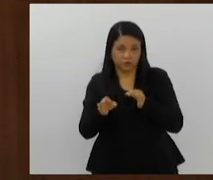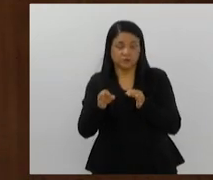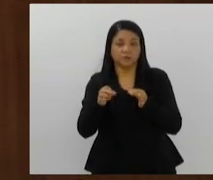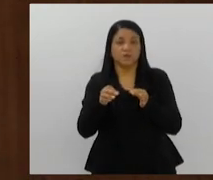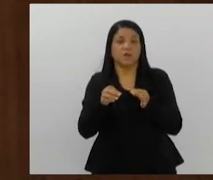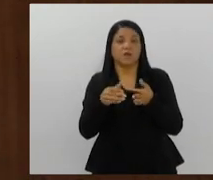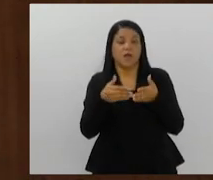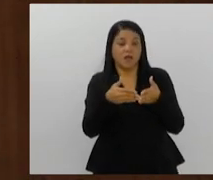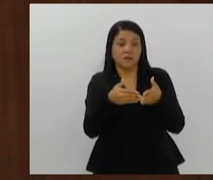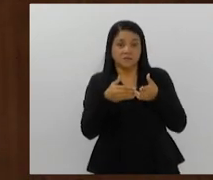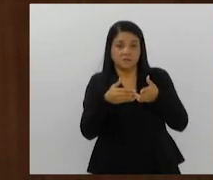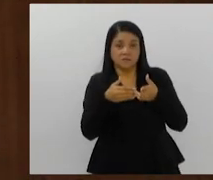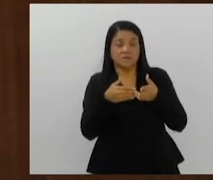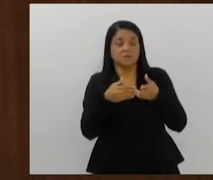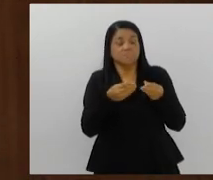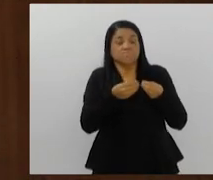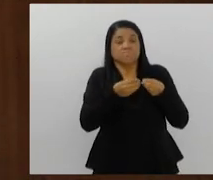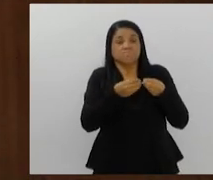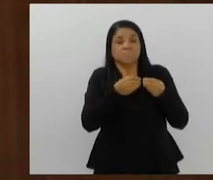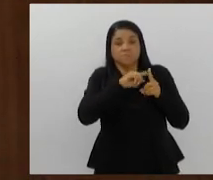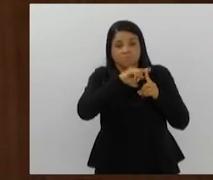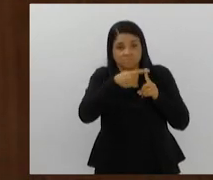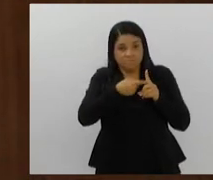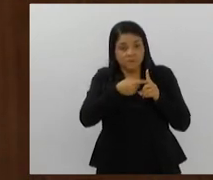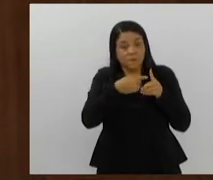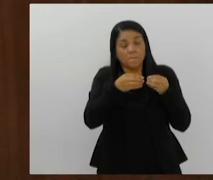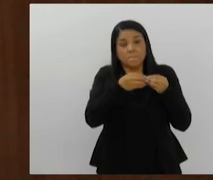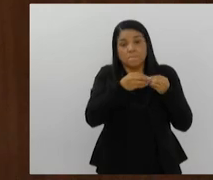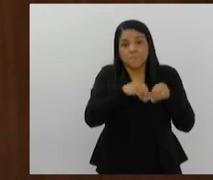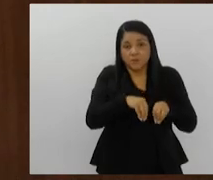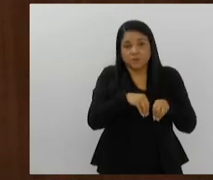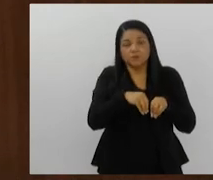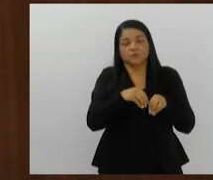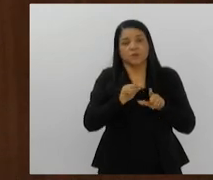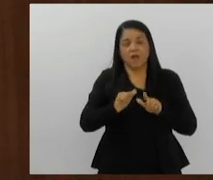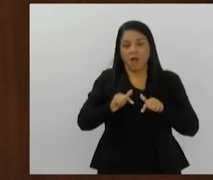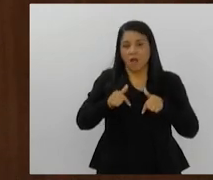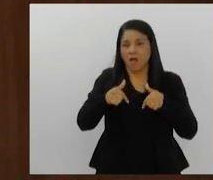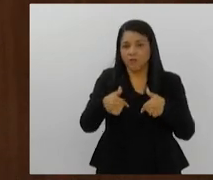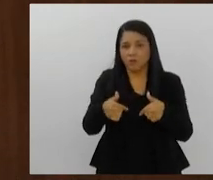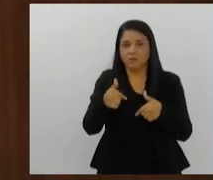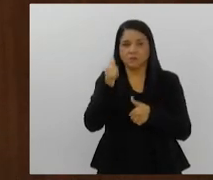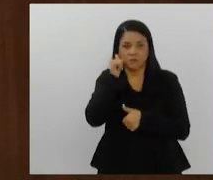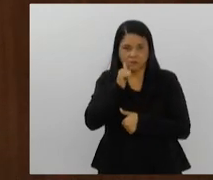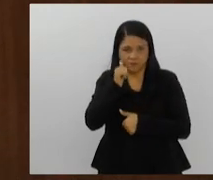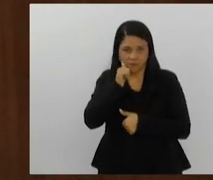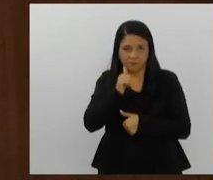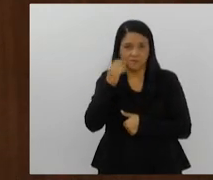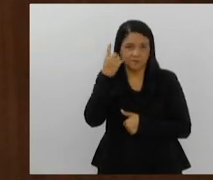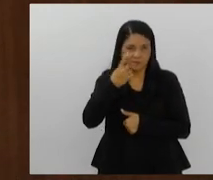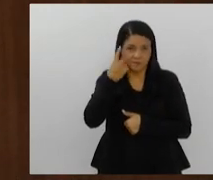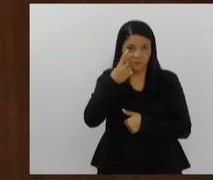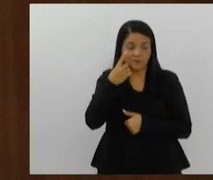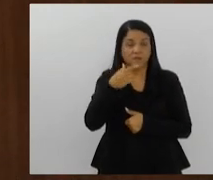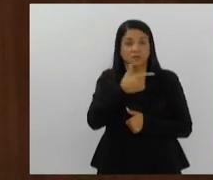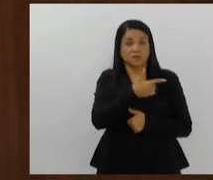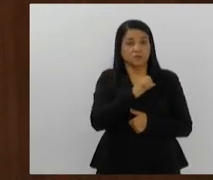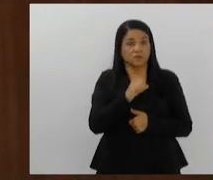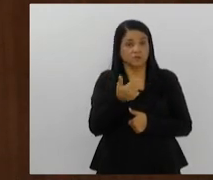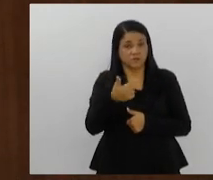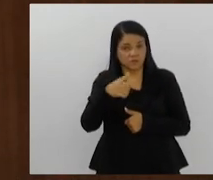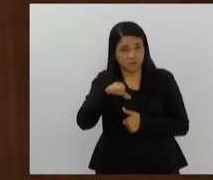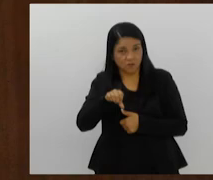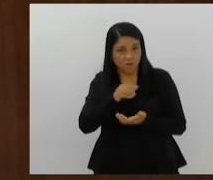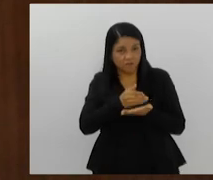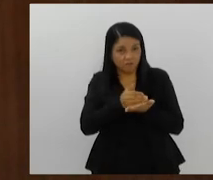licença aqui prejudicava diretamente a atuação das deputadas. E nós fizemos, desde 2019, né, Renata,